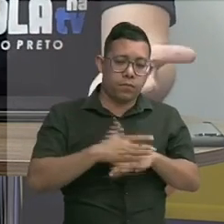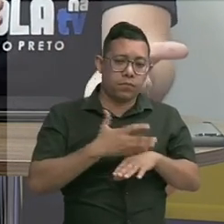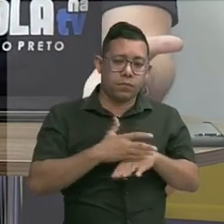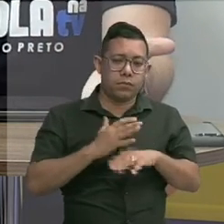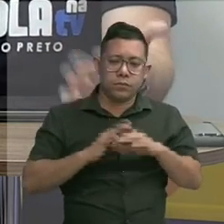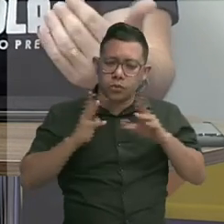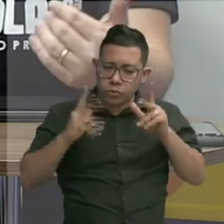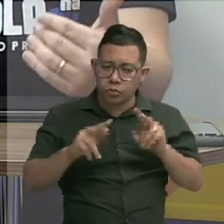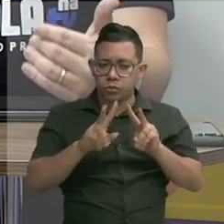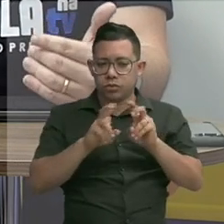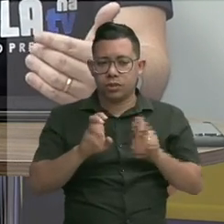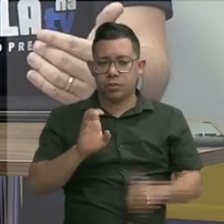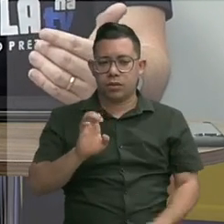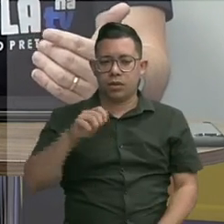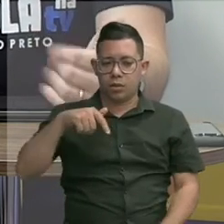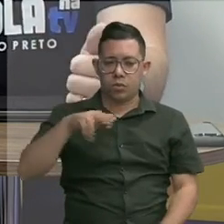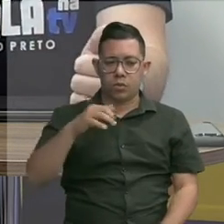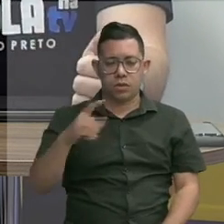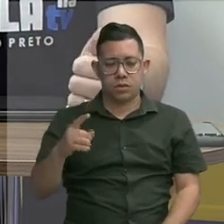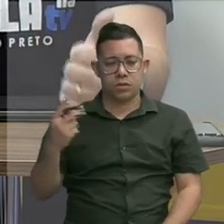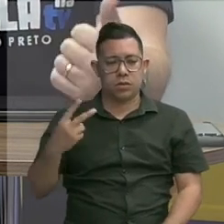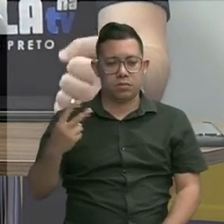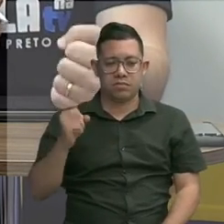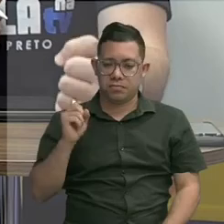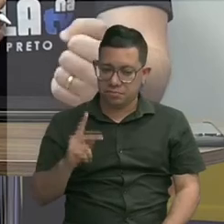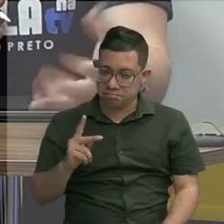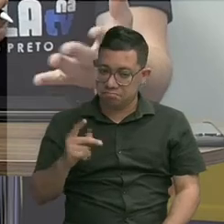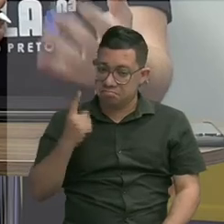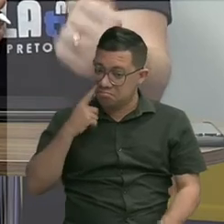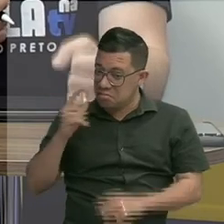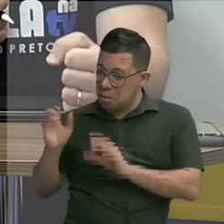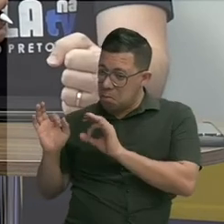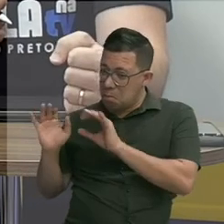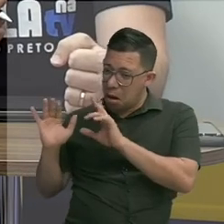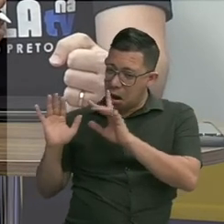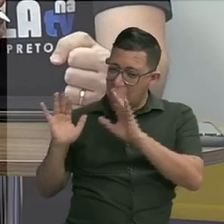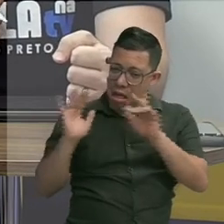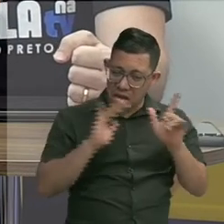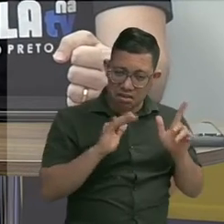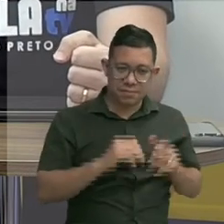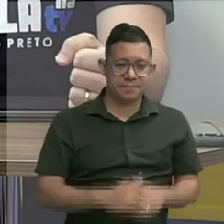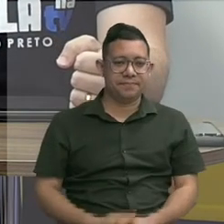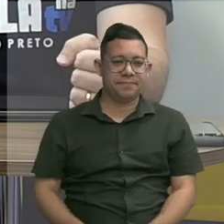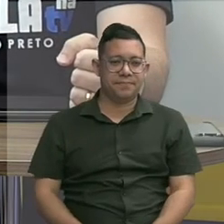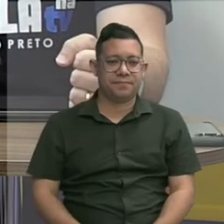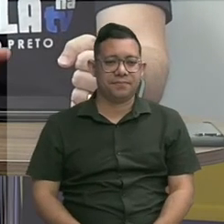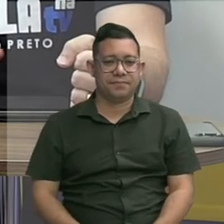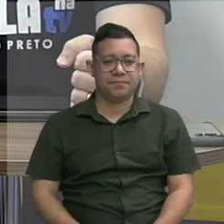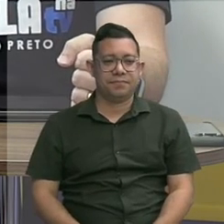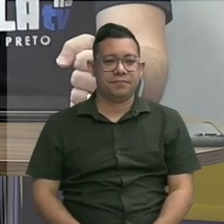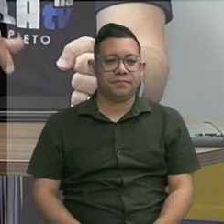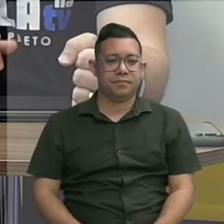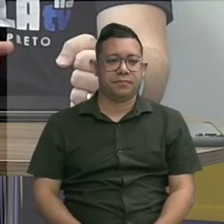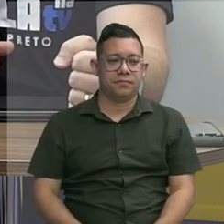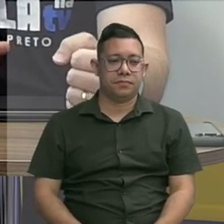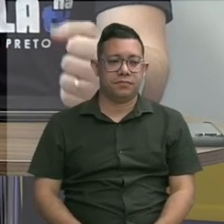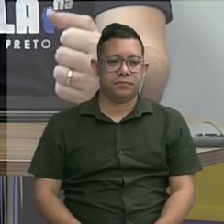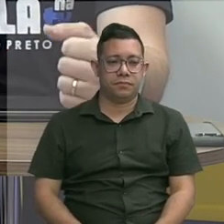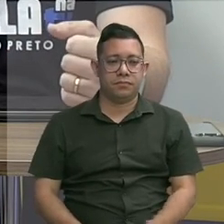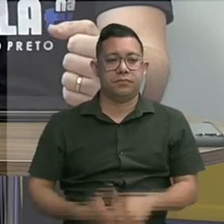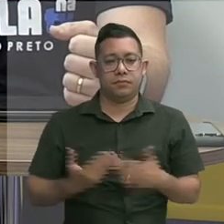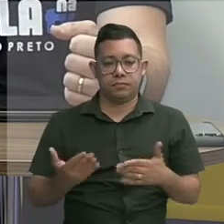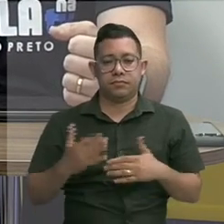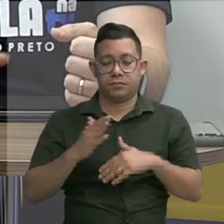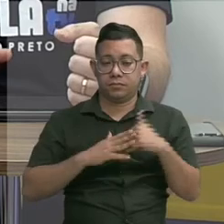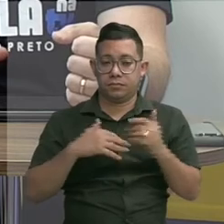problemas envolvendo aí equações do segundo grau tá vendo quanta coisa a gente criou nessa aula gente tá vendo pessoal as